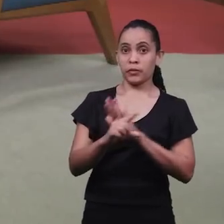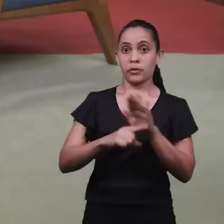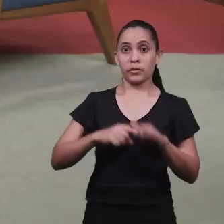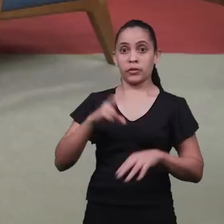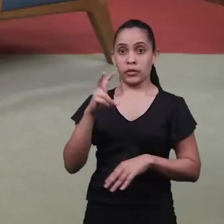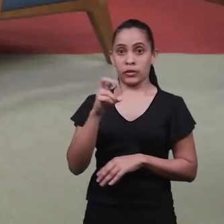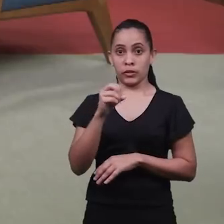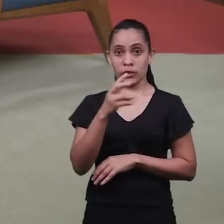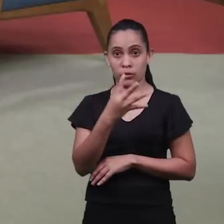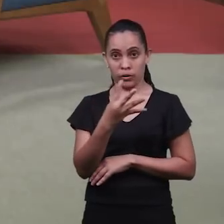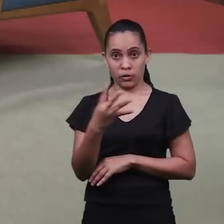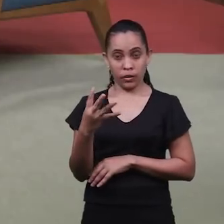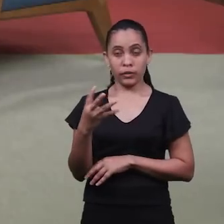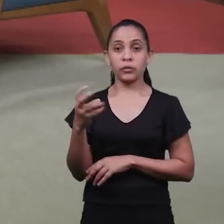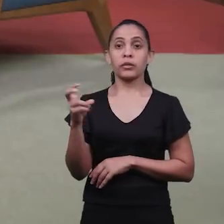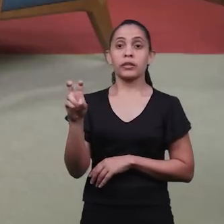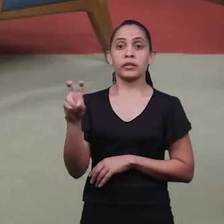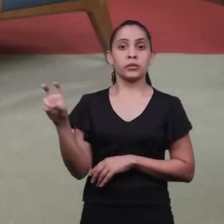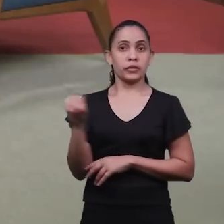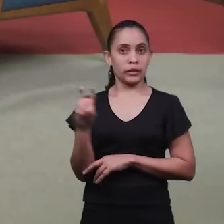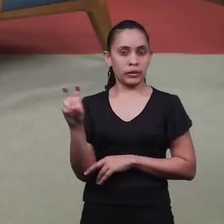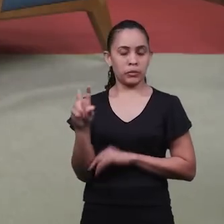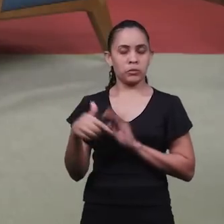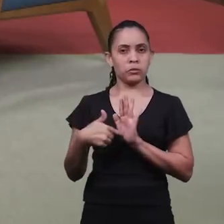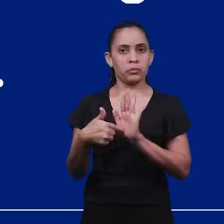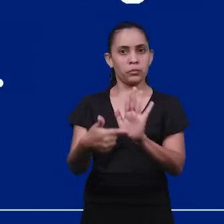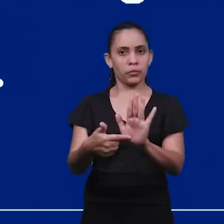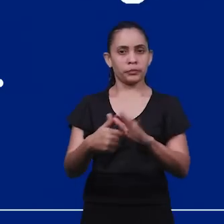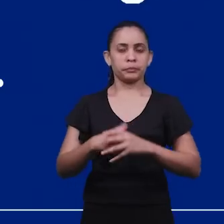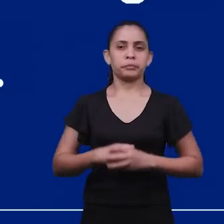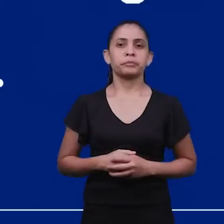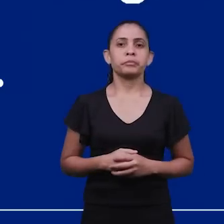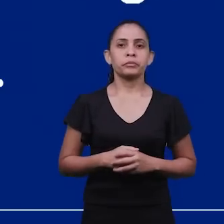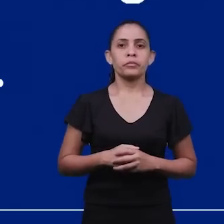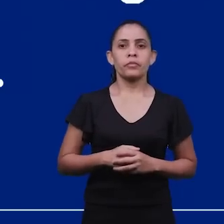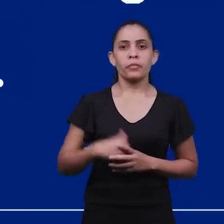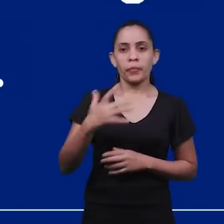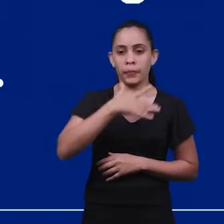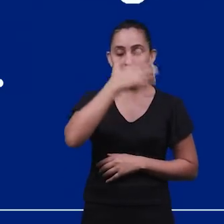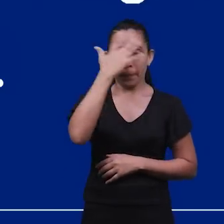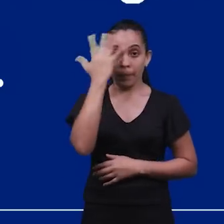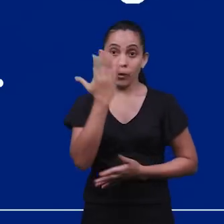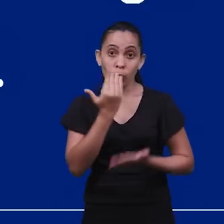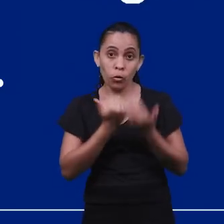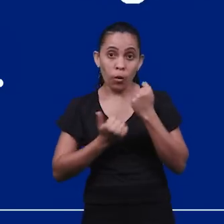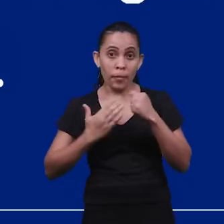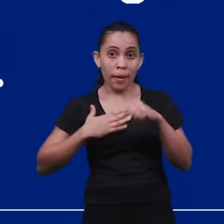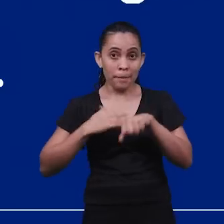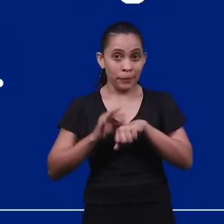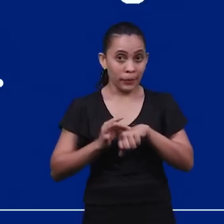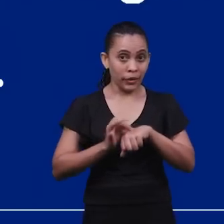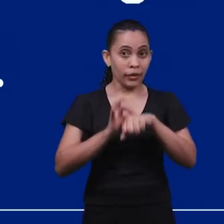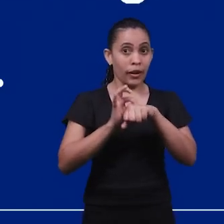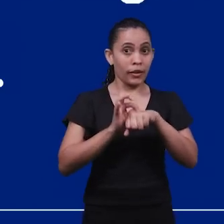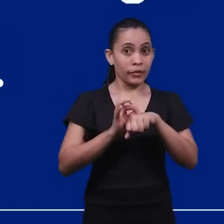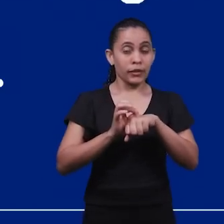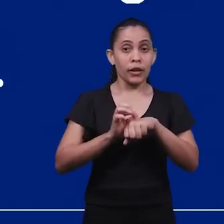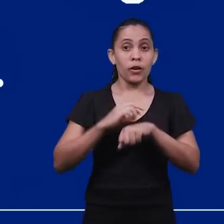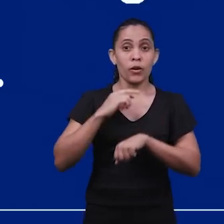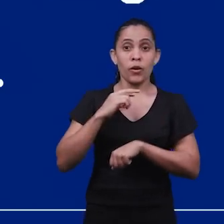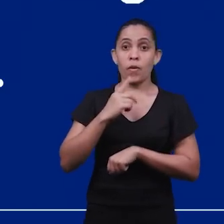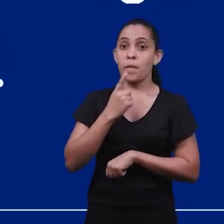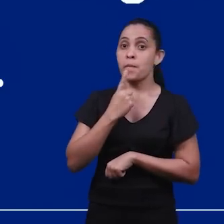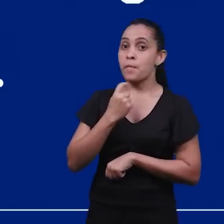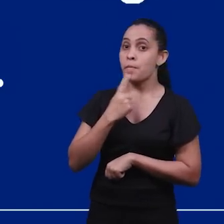os versos são 54 e 55, e que diz assim: quem come a minha carne e bebe o